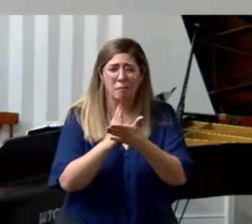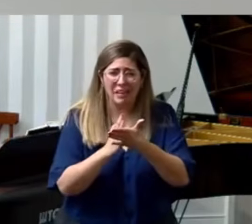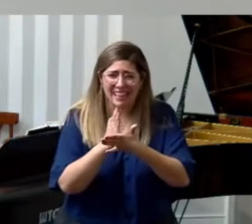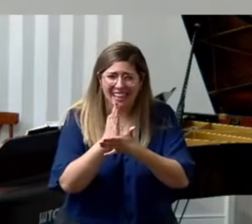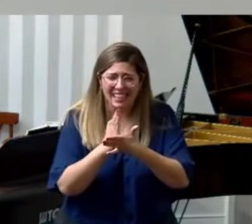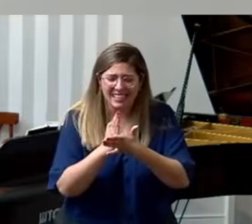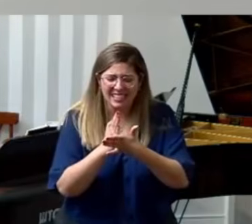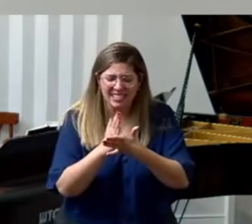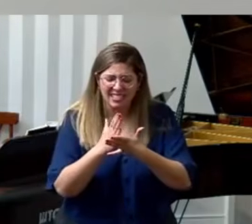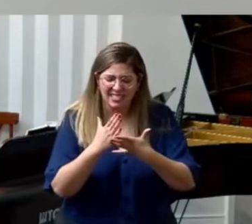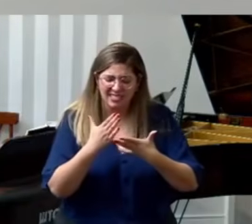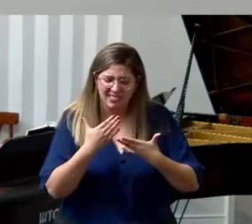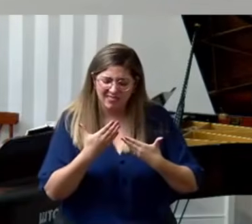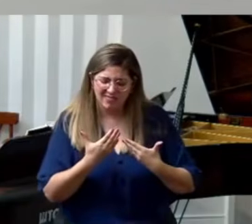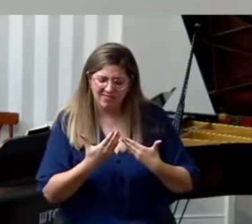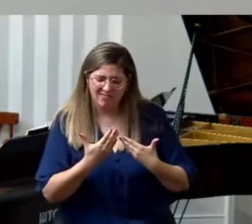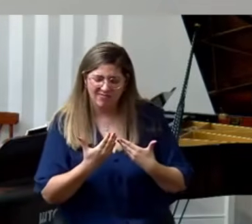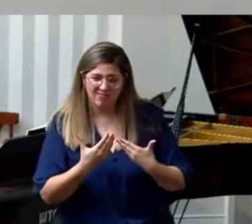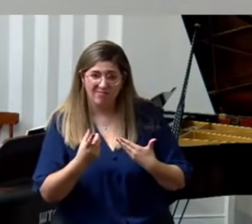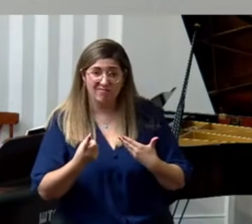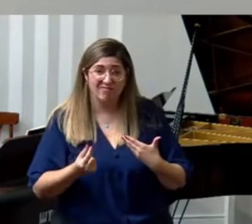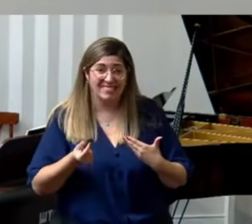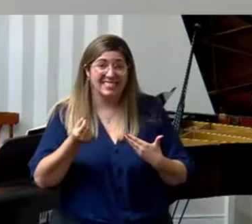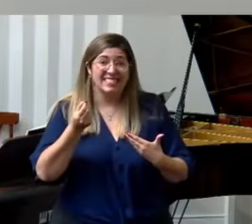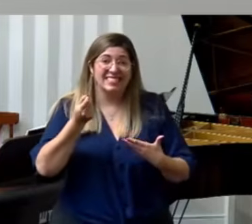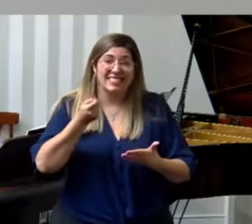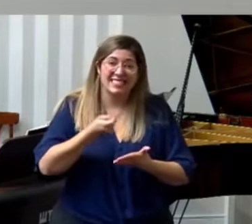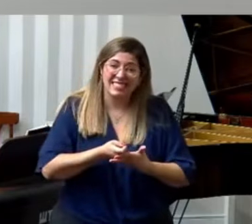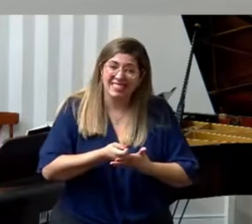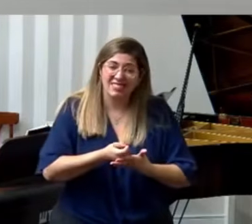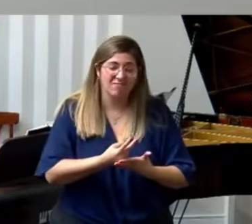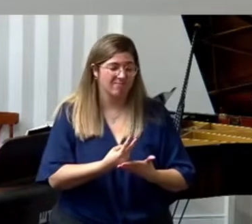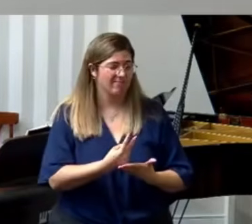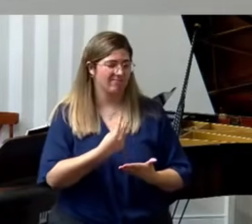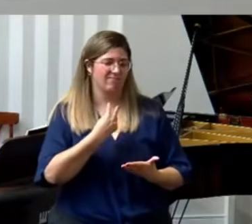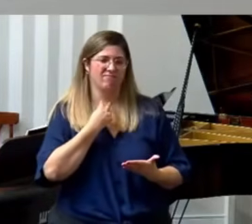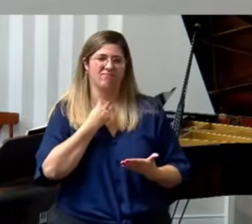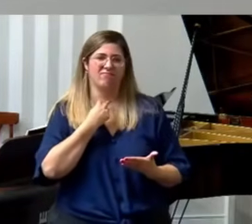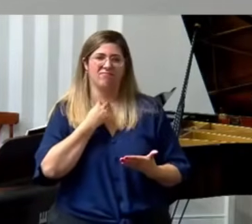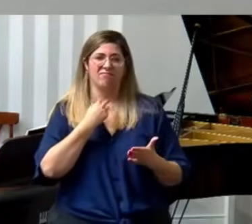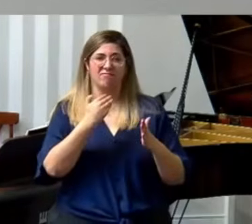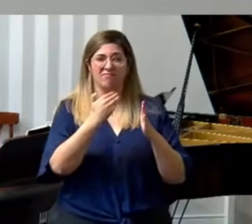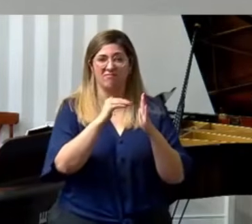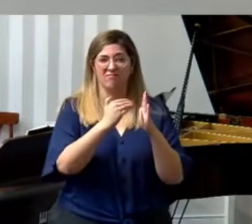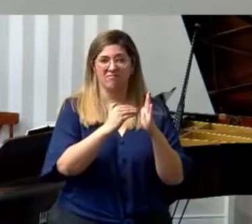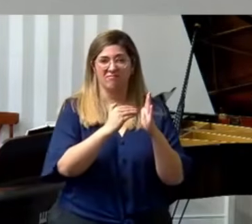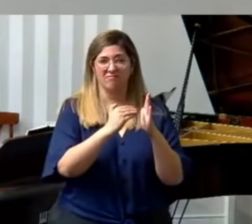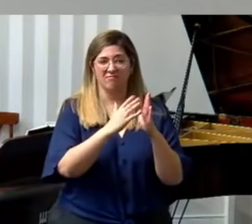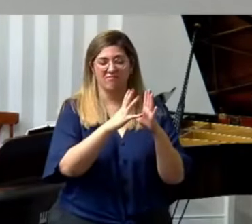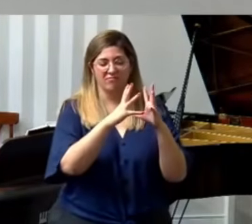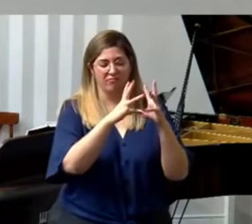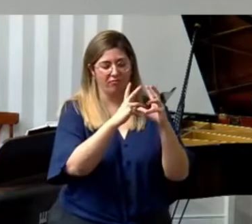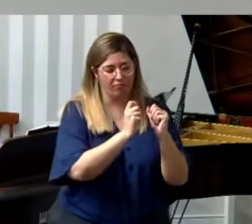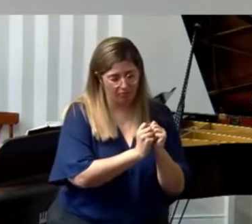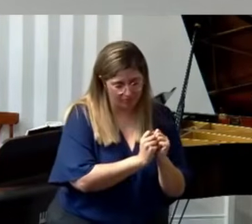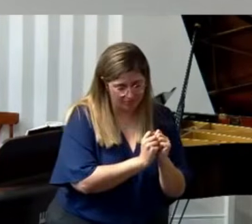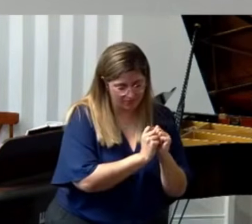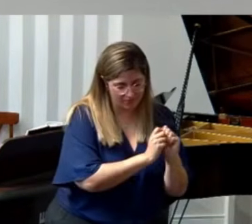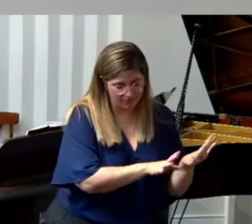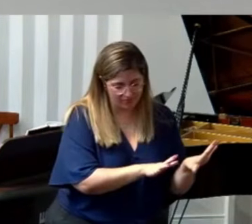budget. Acabaram as finanças, não tem mais recursos. Então o que acontece com o projeto muitas vezes é